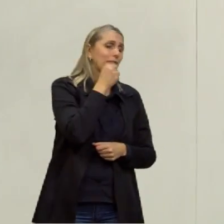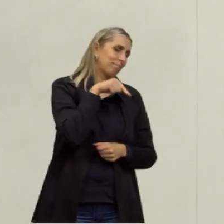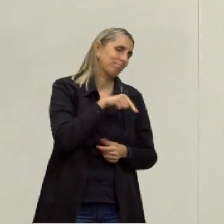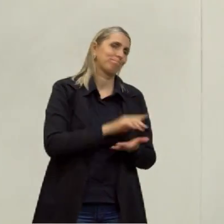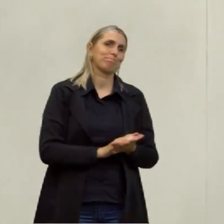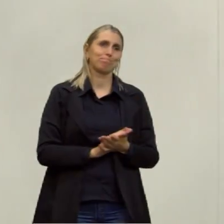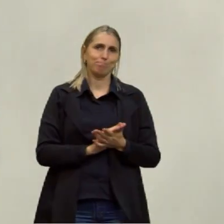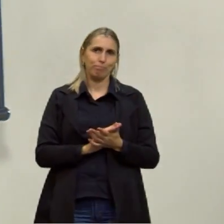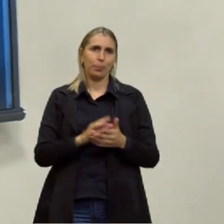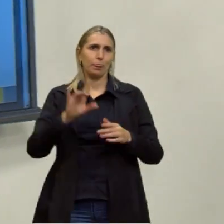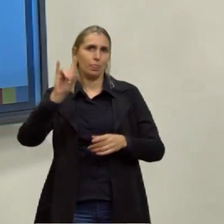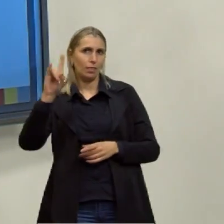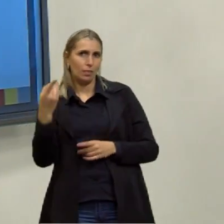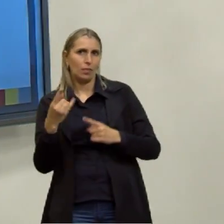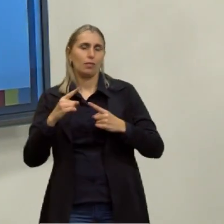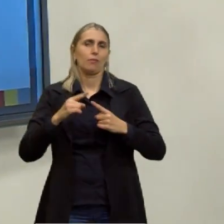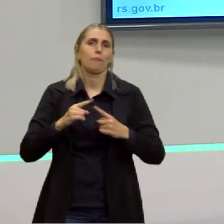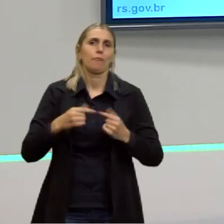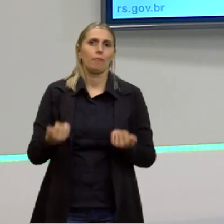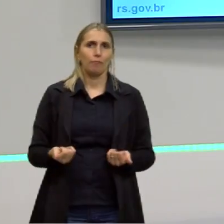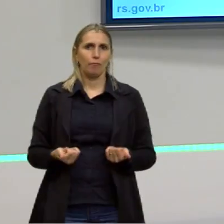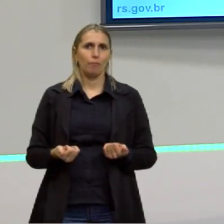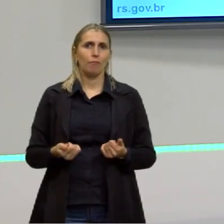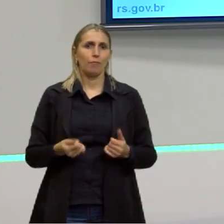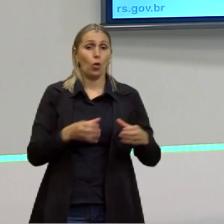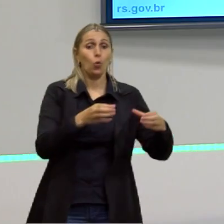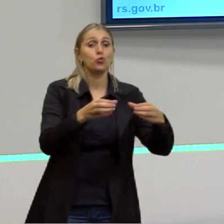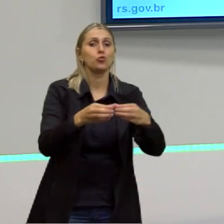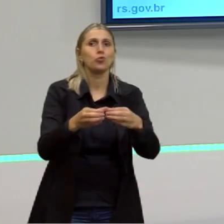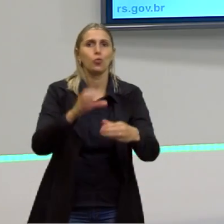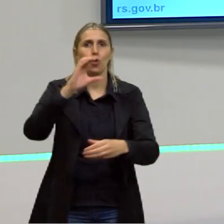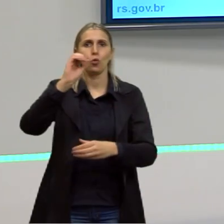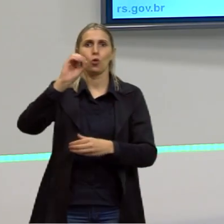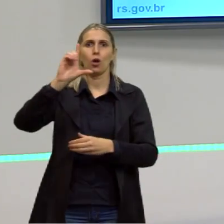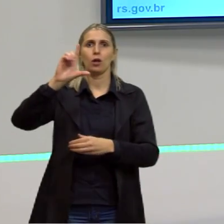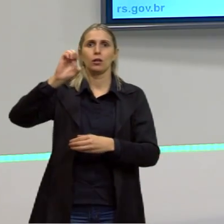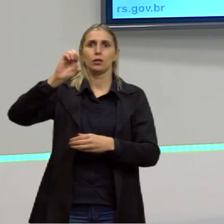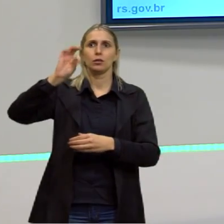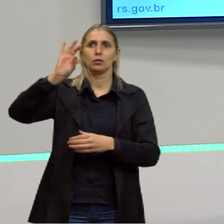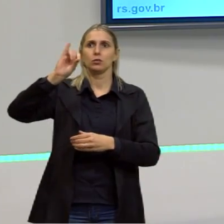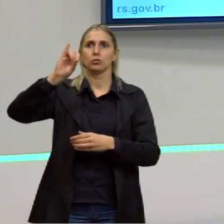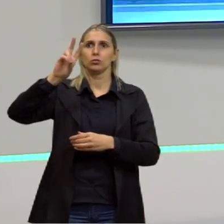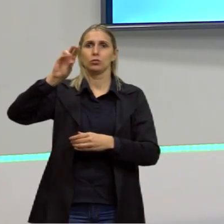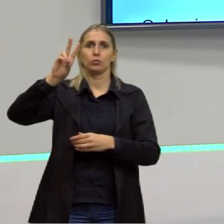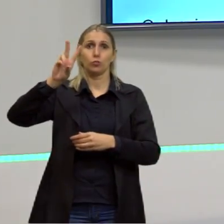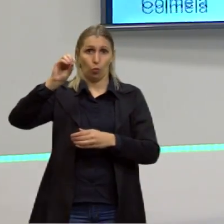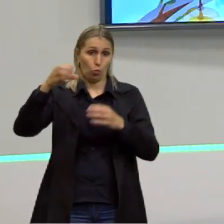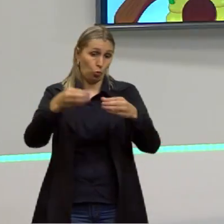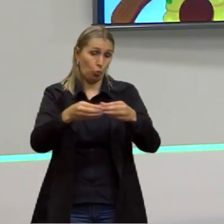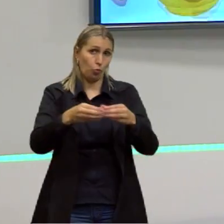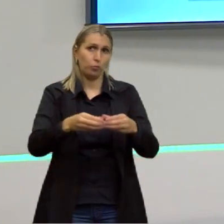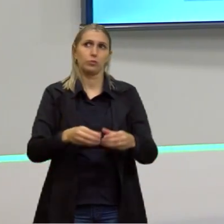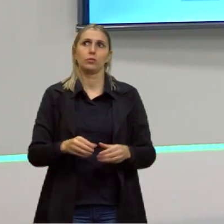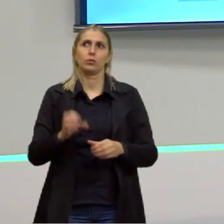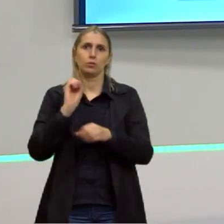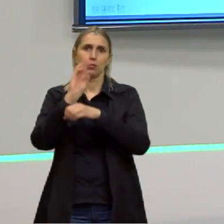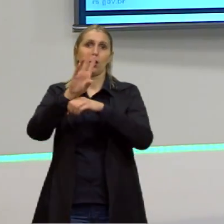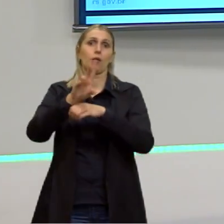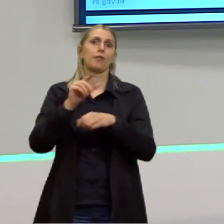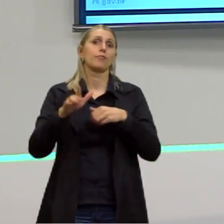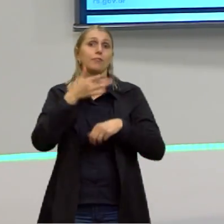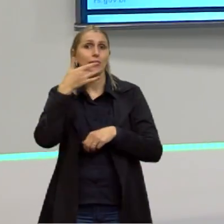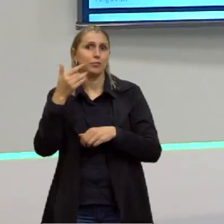completo último tipo que a gente tem ali é o coletivo passa para o próximo slide que eu acho que fica mais fácil do pessoal